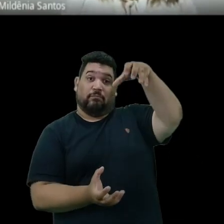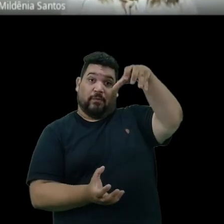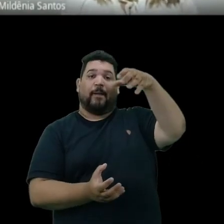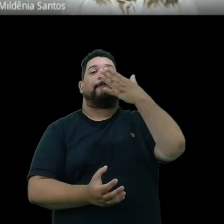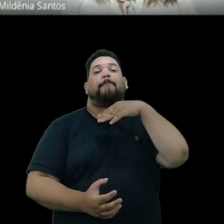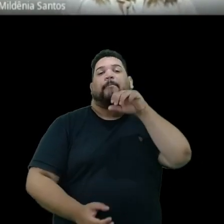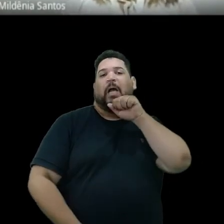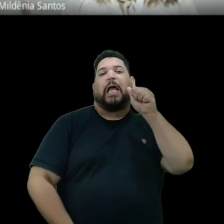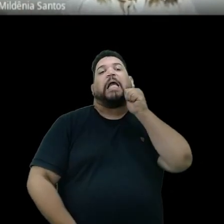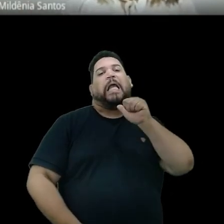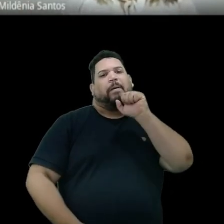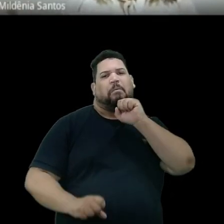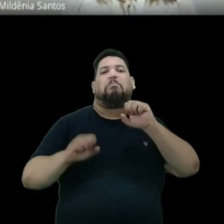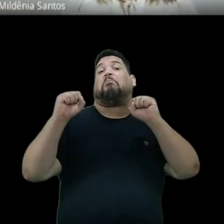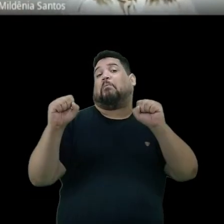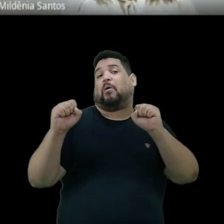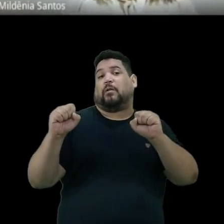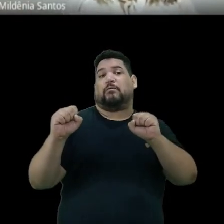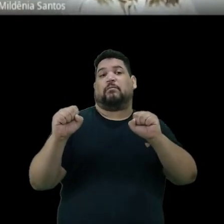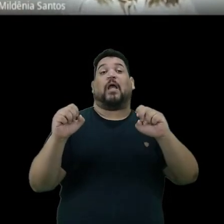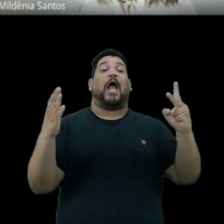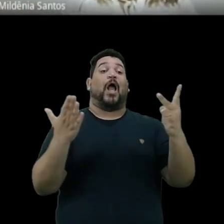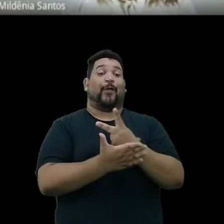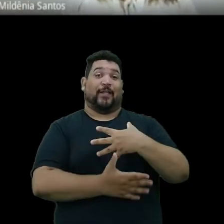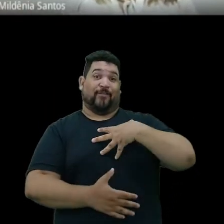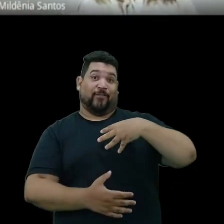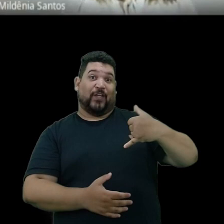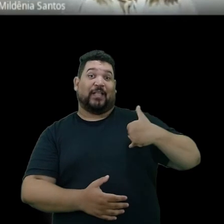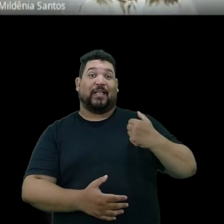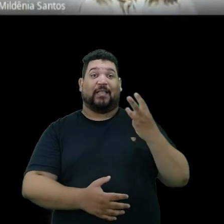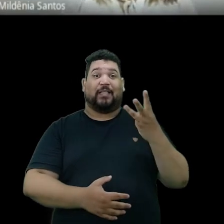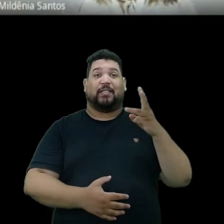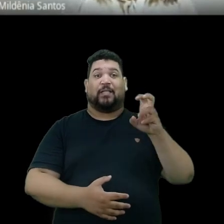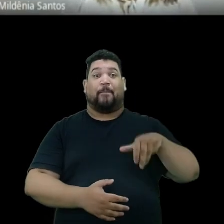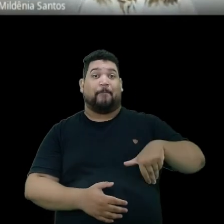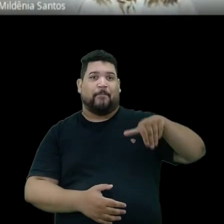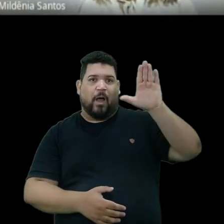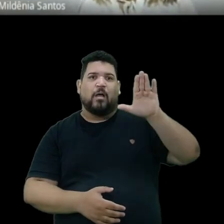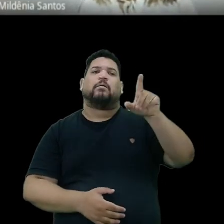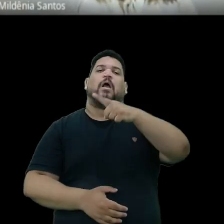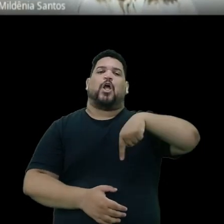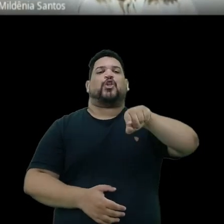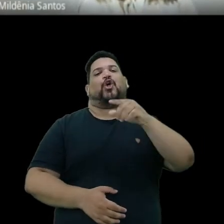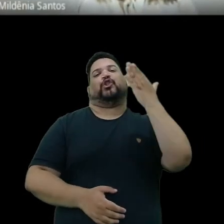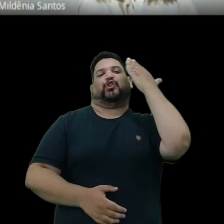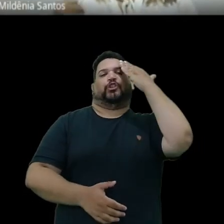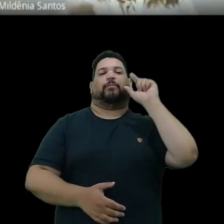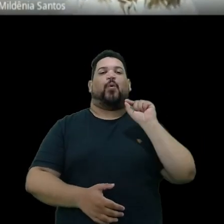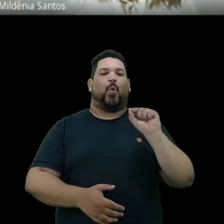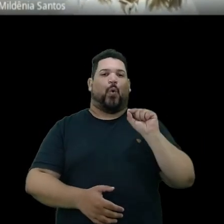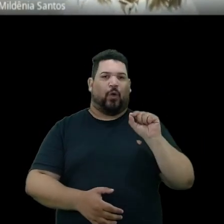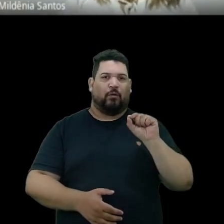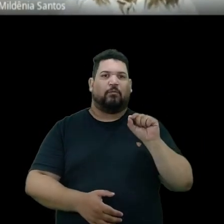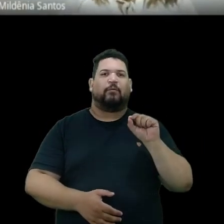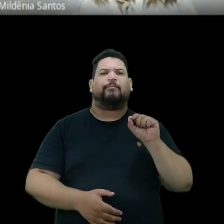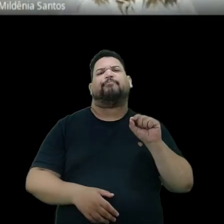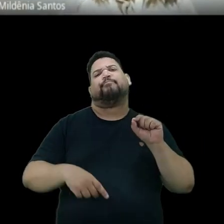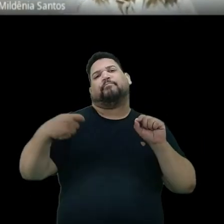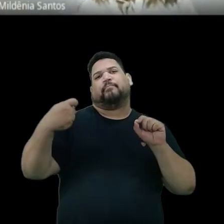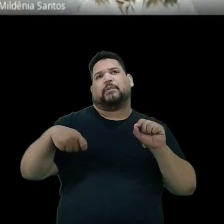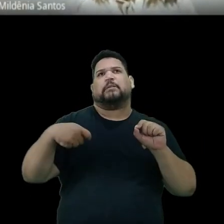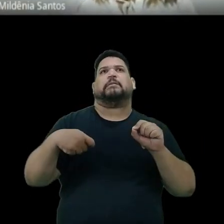mãe. Exemplo, ter filho após os 35 anos. E aí a gente sabe que hoje, com as necessidades de mercado